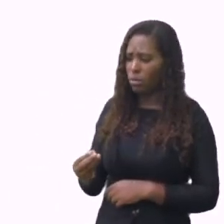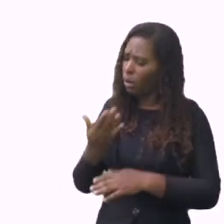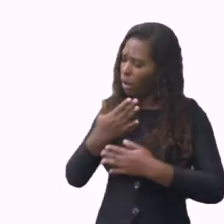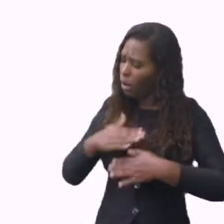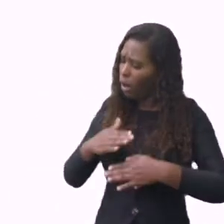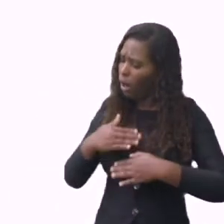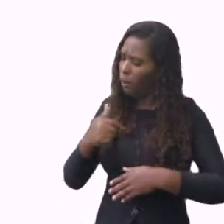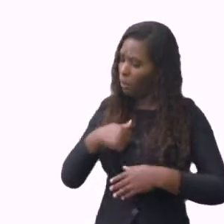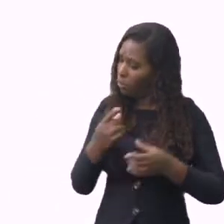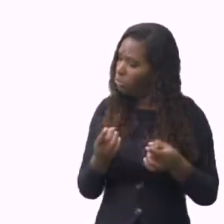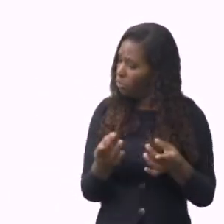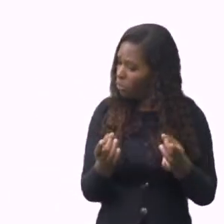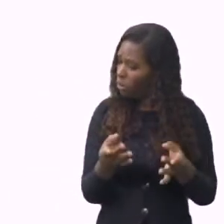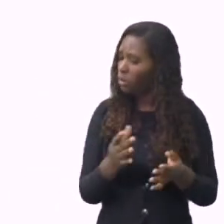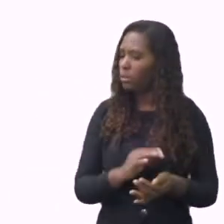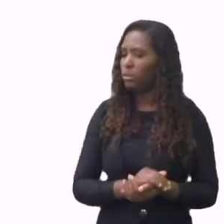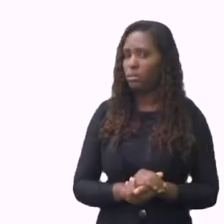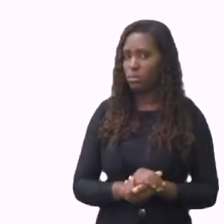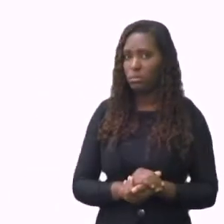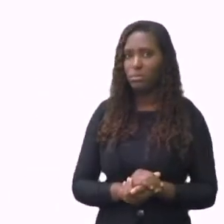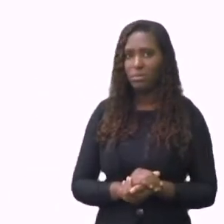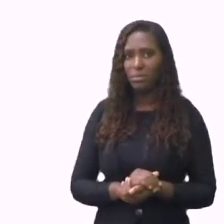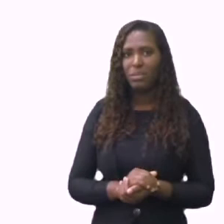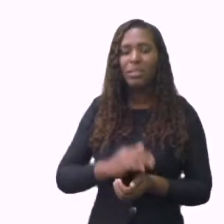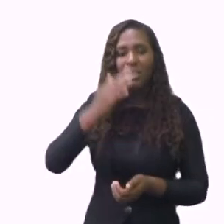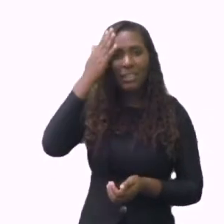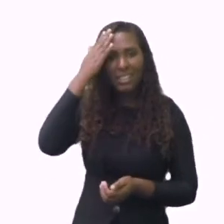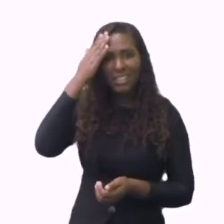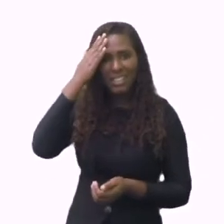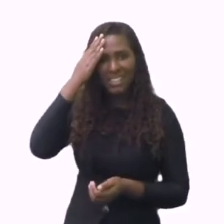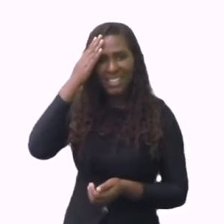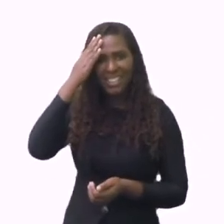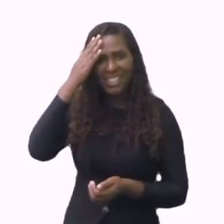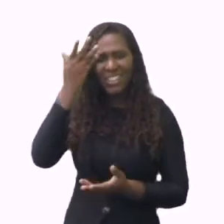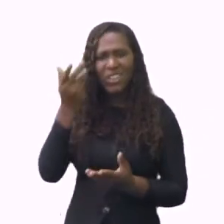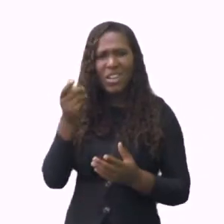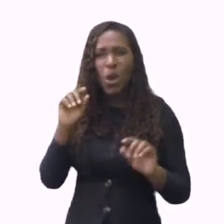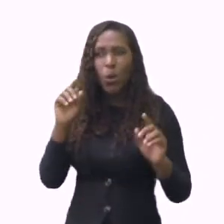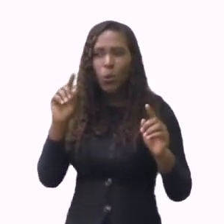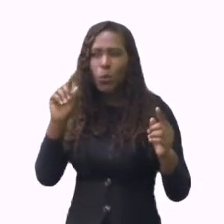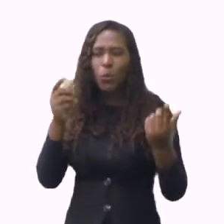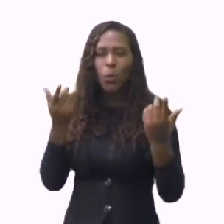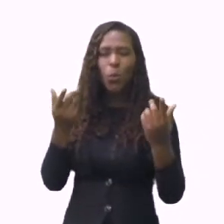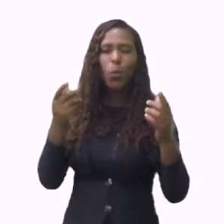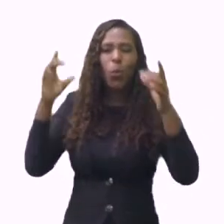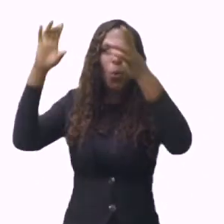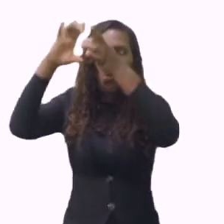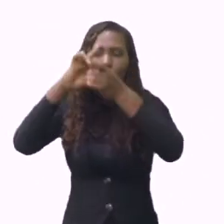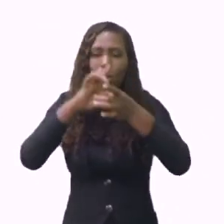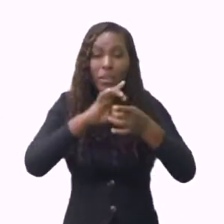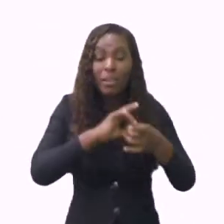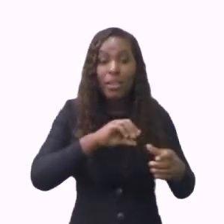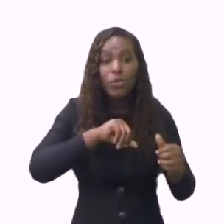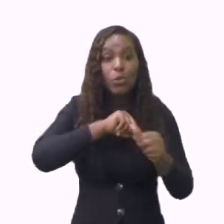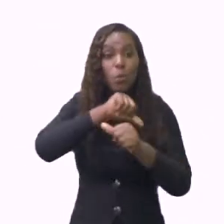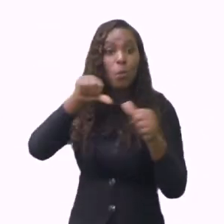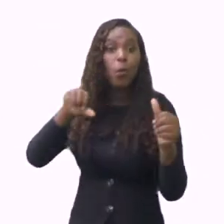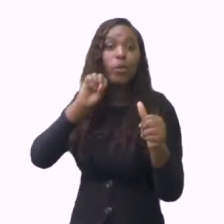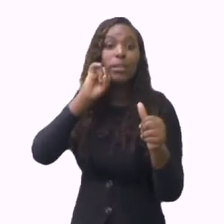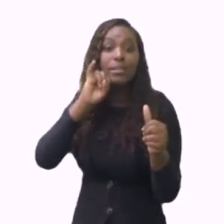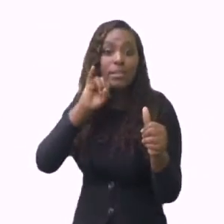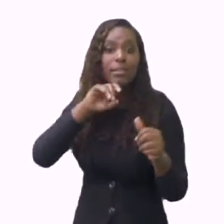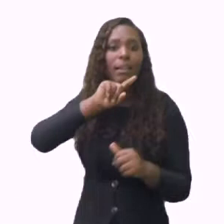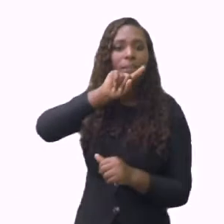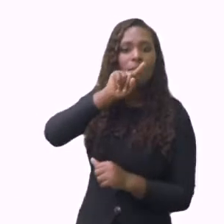modifica todo o contexto de uma frase ou todo o contexto de um texto que a gente estiver lendo? Por isso, sim, os sinais de